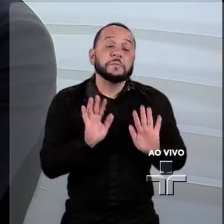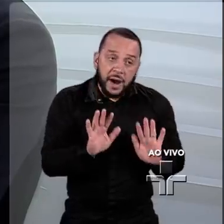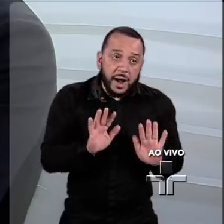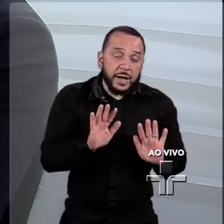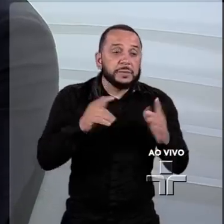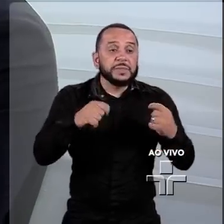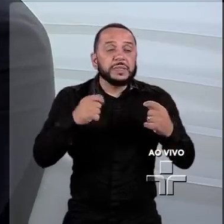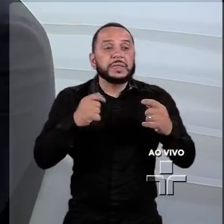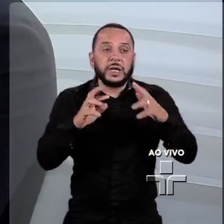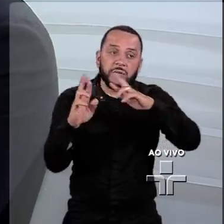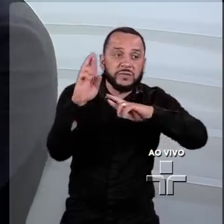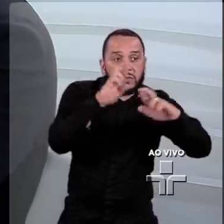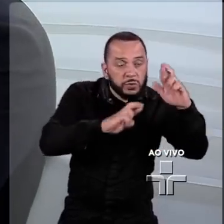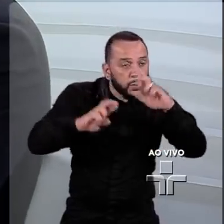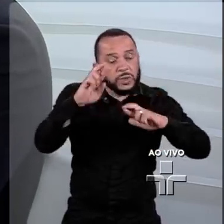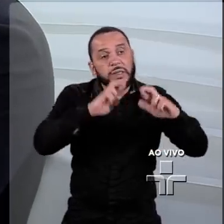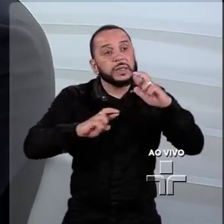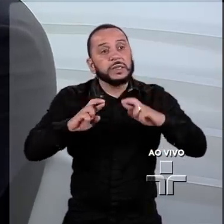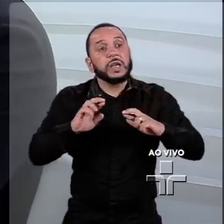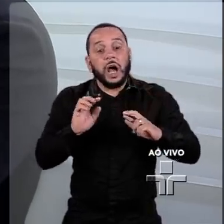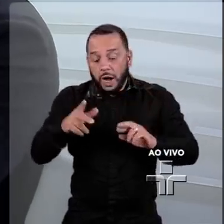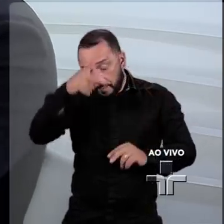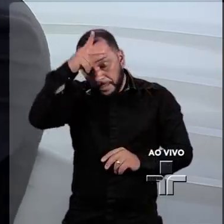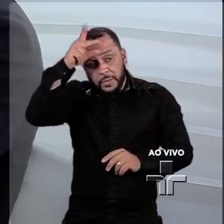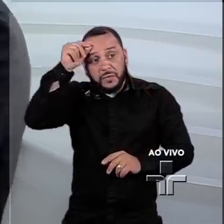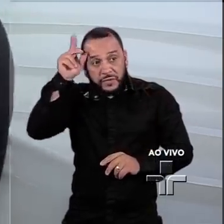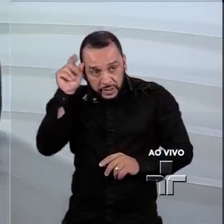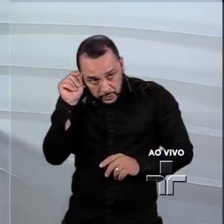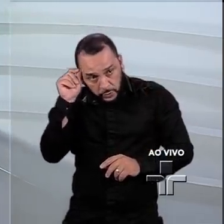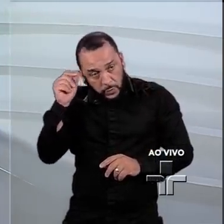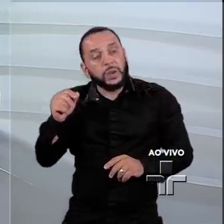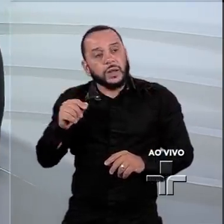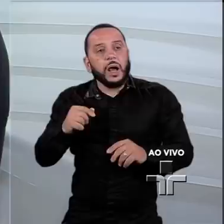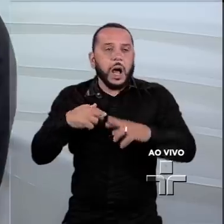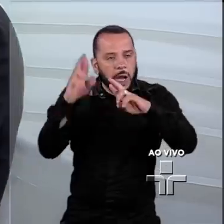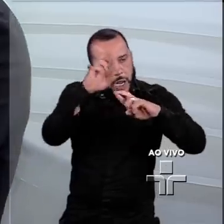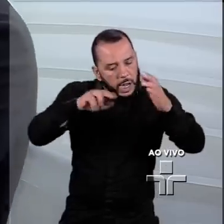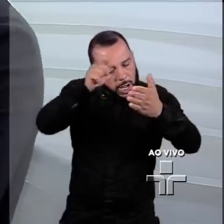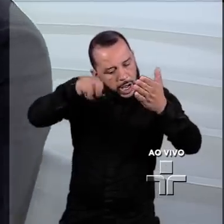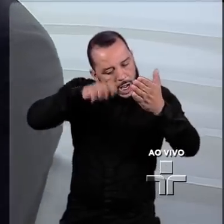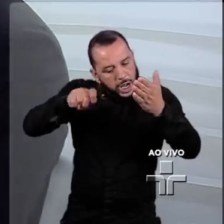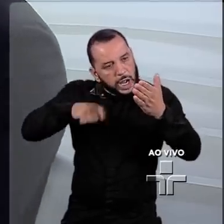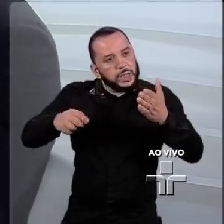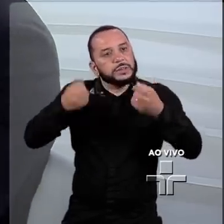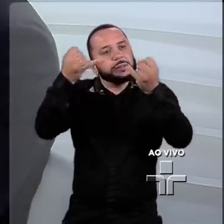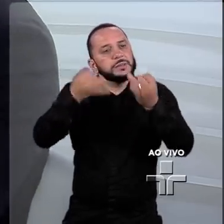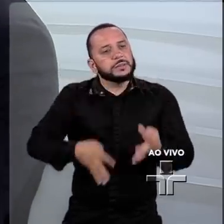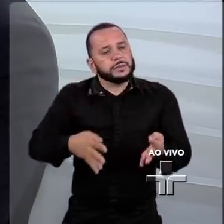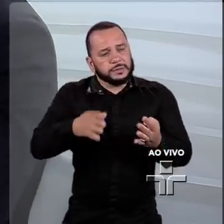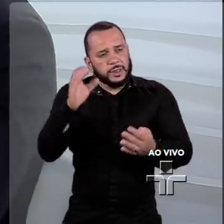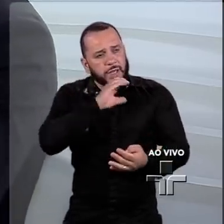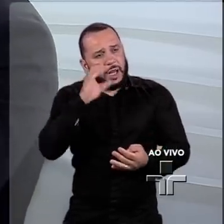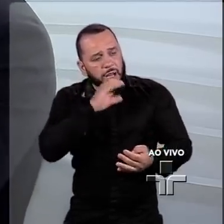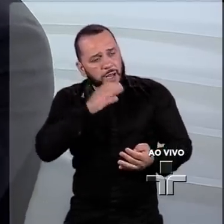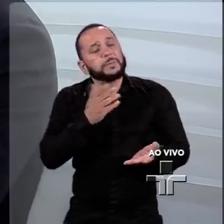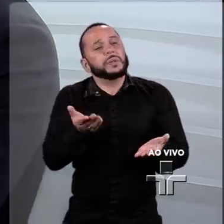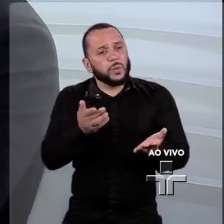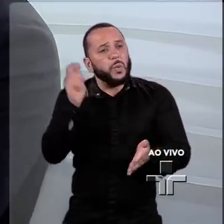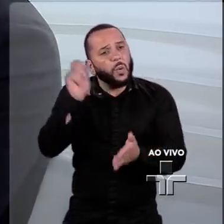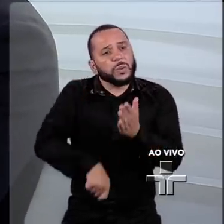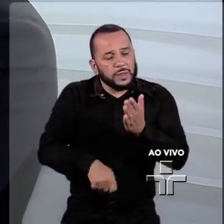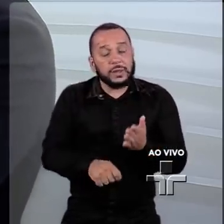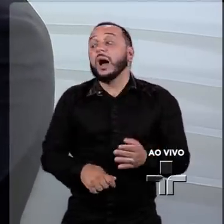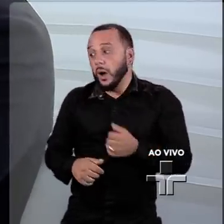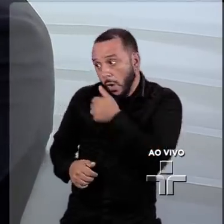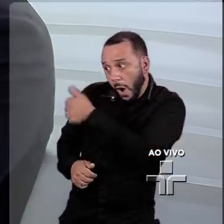de uma vistoria prévia feita pela Prefeitura para justificar a contratação emergencial. E aí a gente começou a fazer